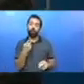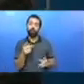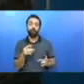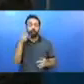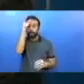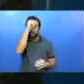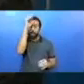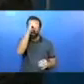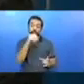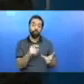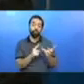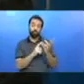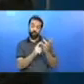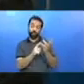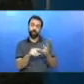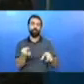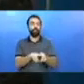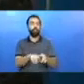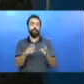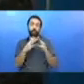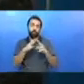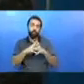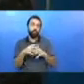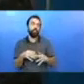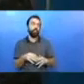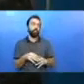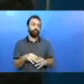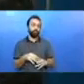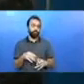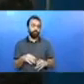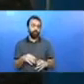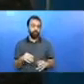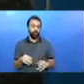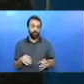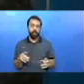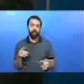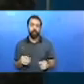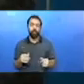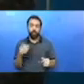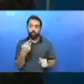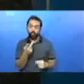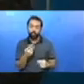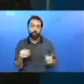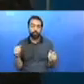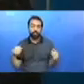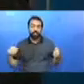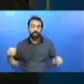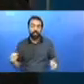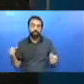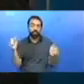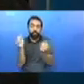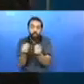que as letras têm nomes e têm sons e que para a gente escrever as palavras, nós precisamos reunir, juntar consoante